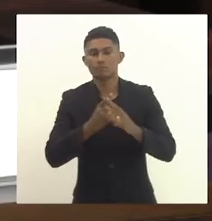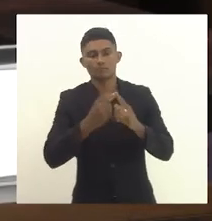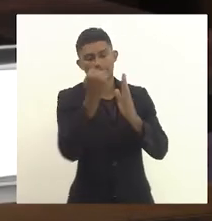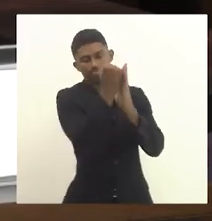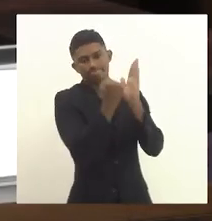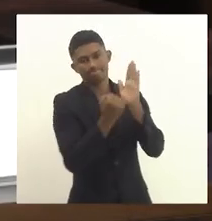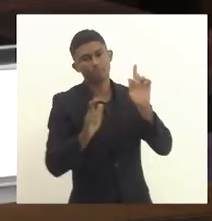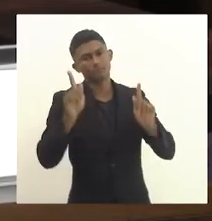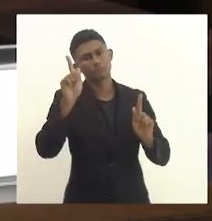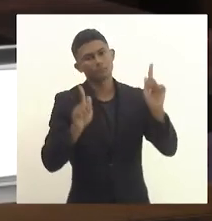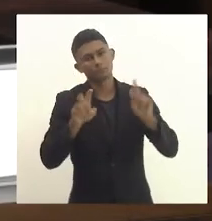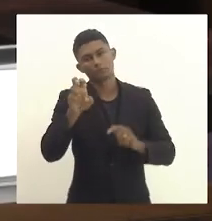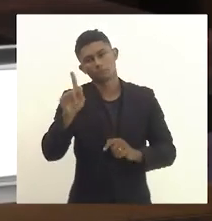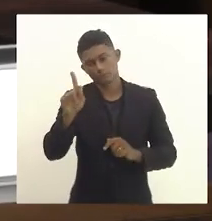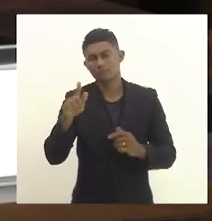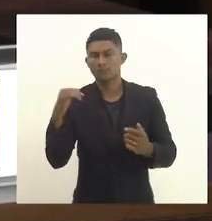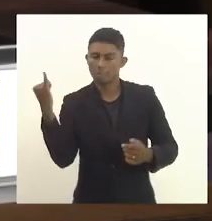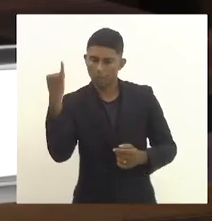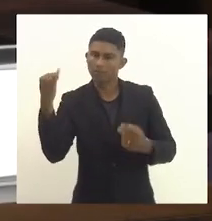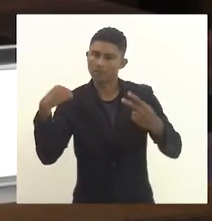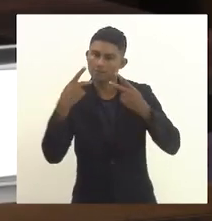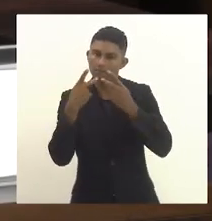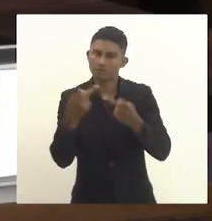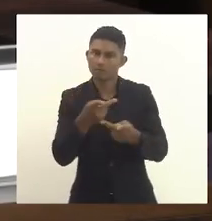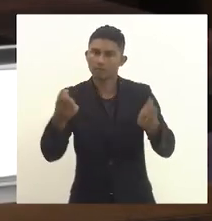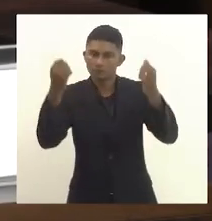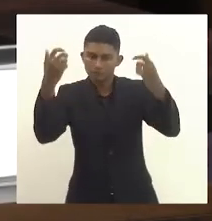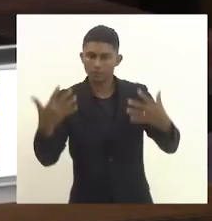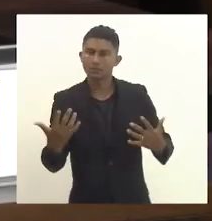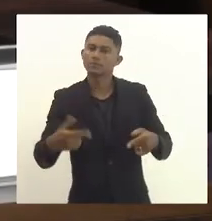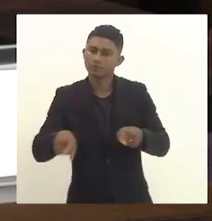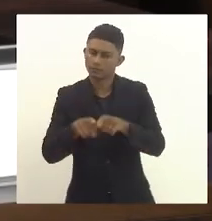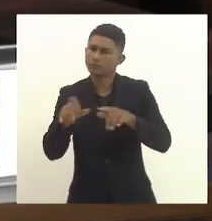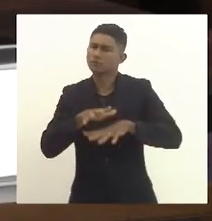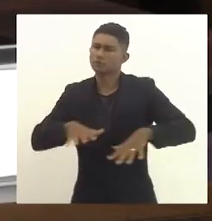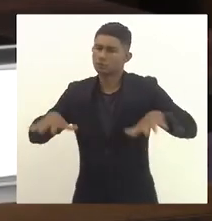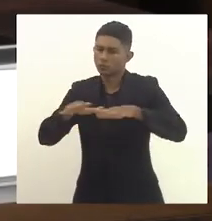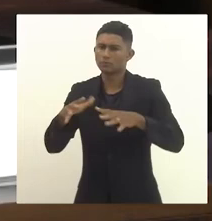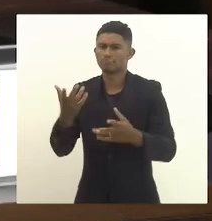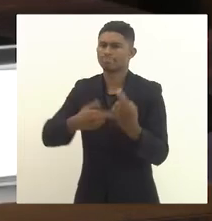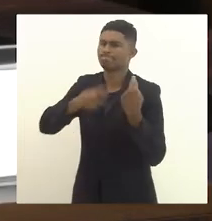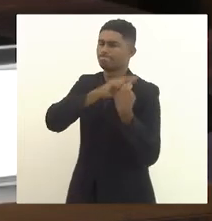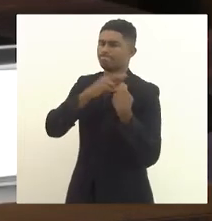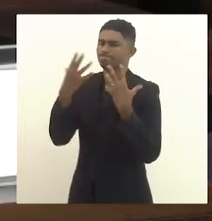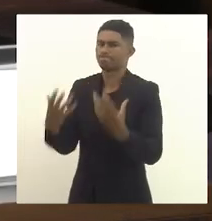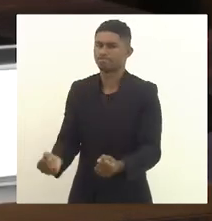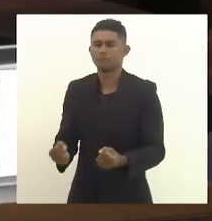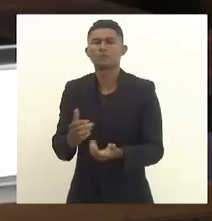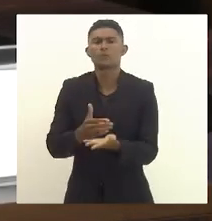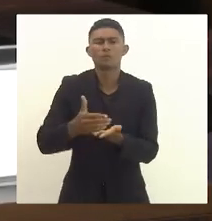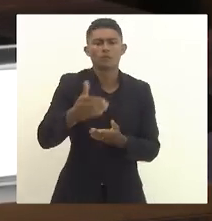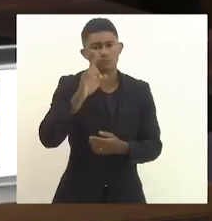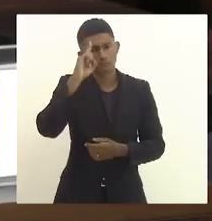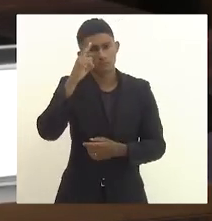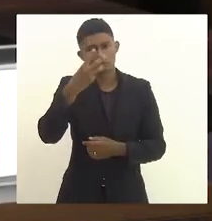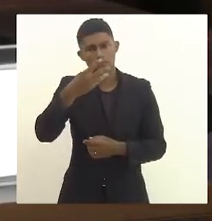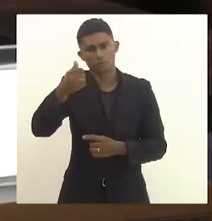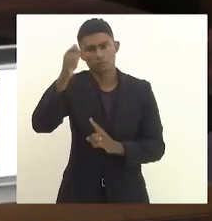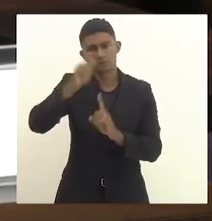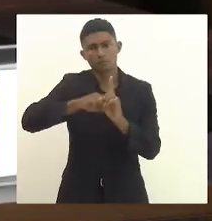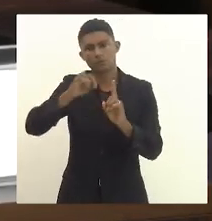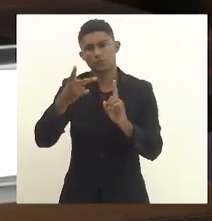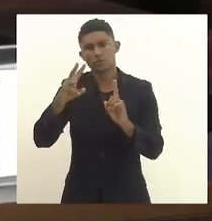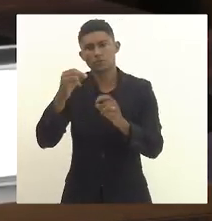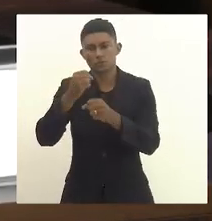de 5G, isso é importante trazer. Além do mais, é um compromisso que todo mundo já conhece, começando agora em 31 de julho de 2022,